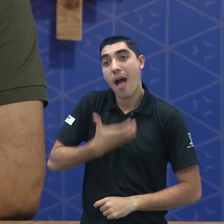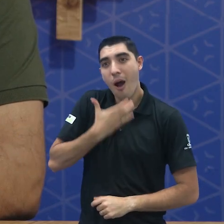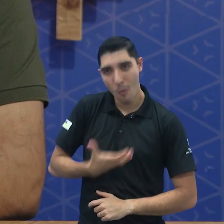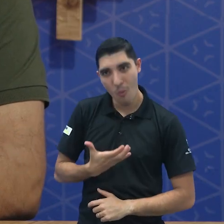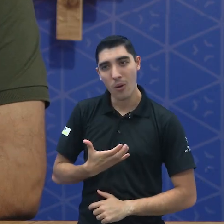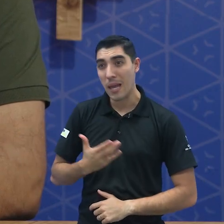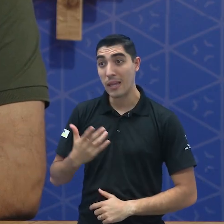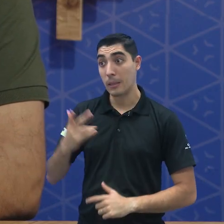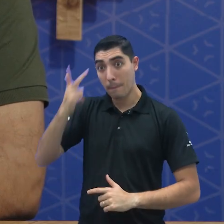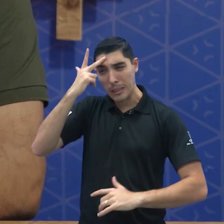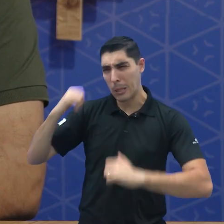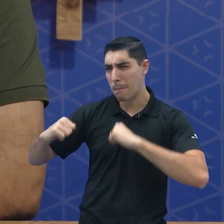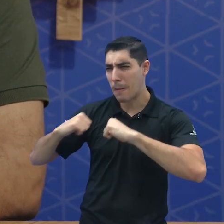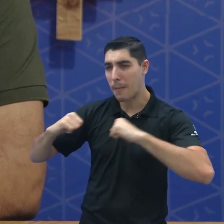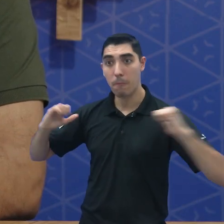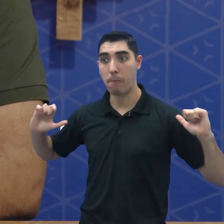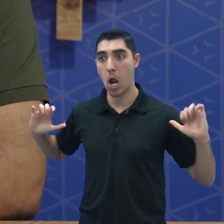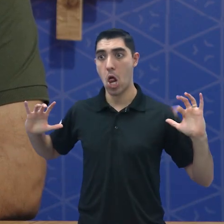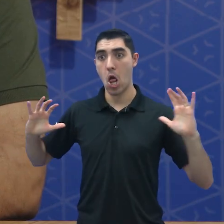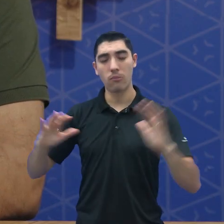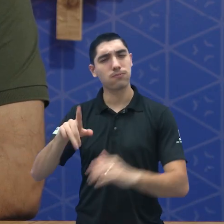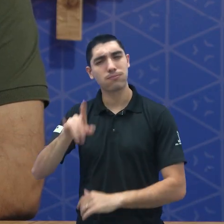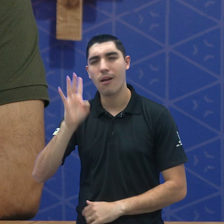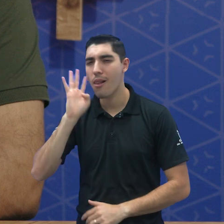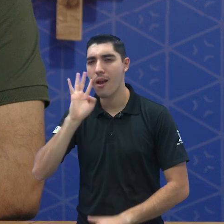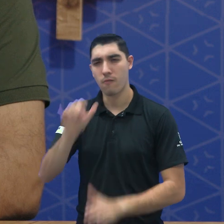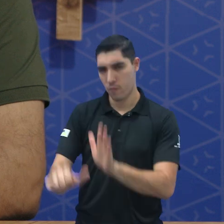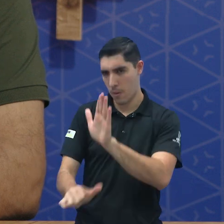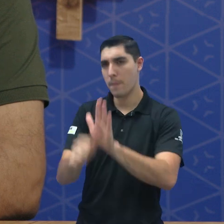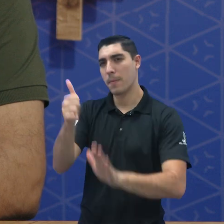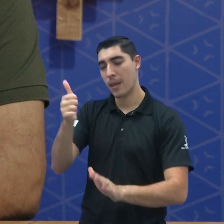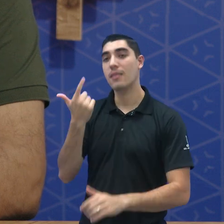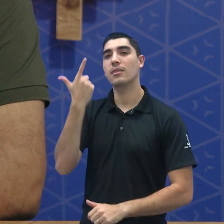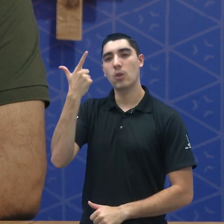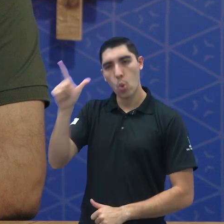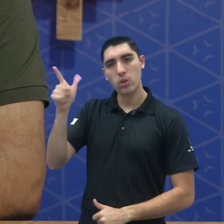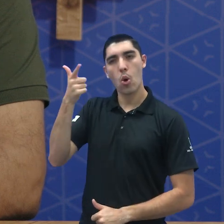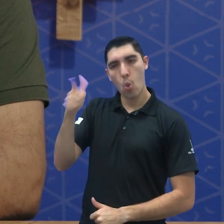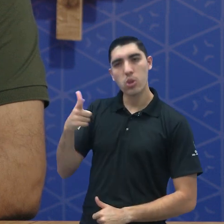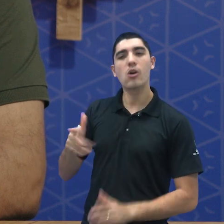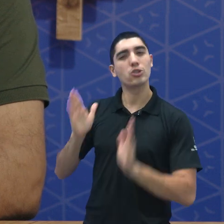muito grande. Então foi bem legal essa primeira vez que nós fizemos, nós já repetimos mais de uma